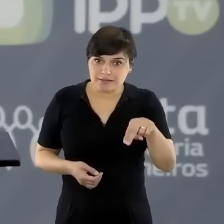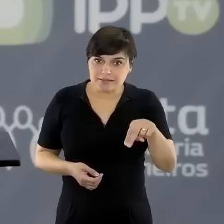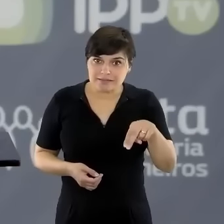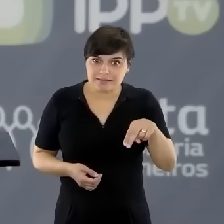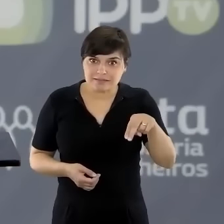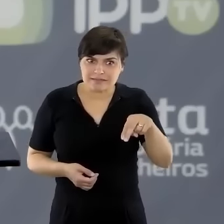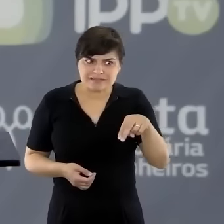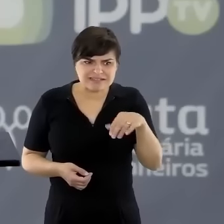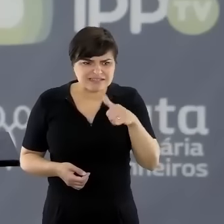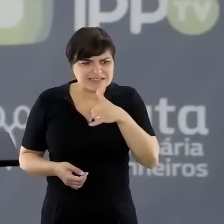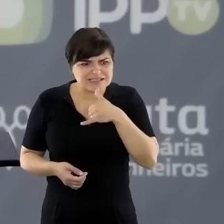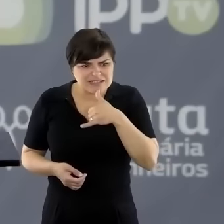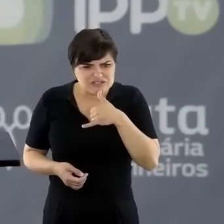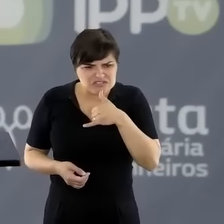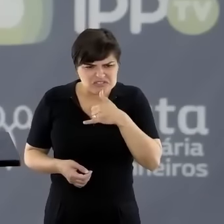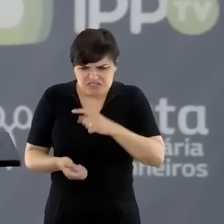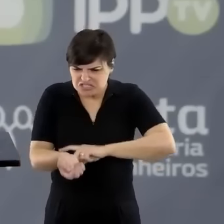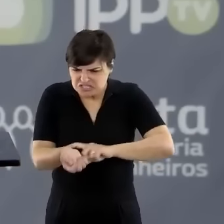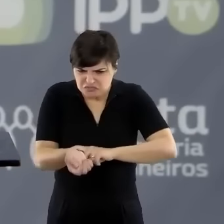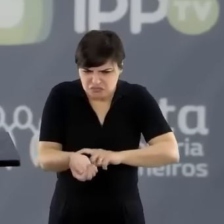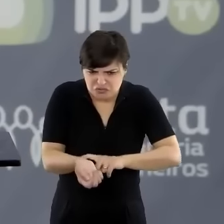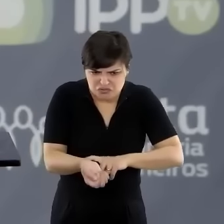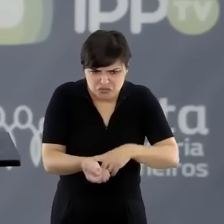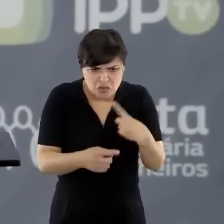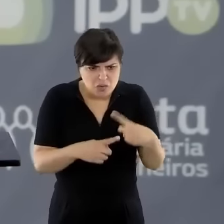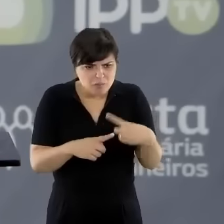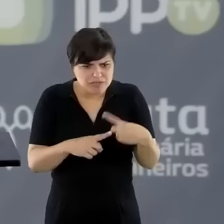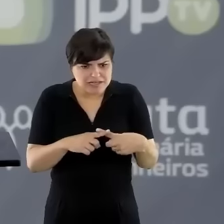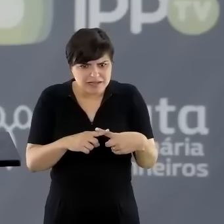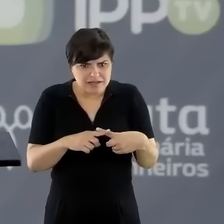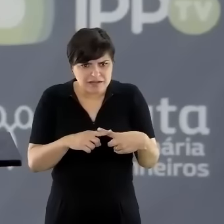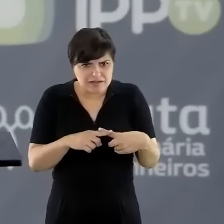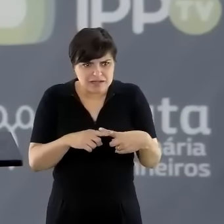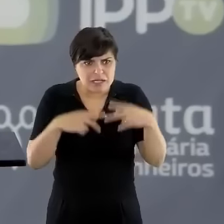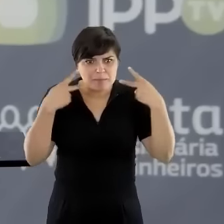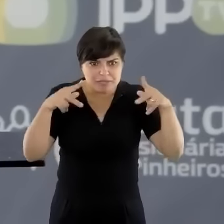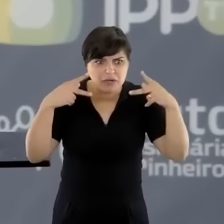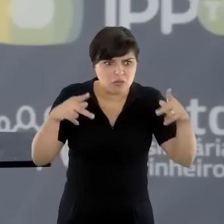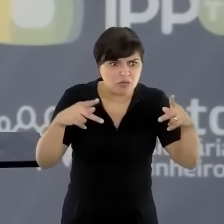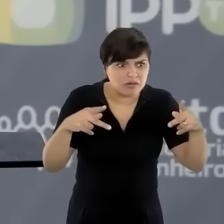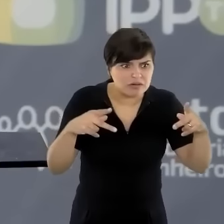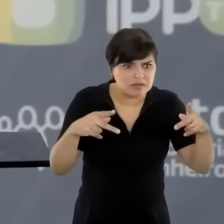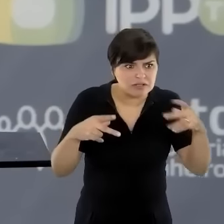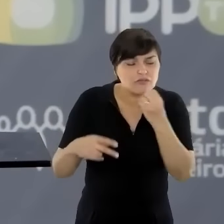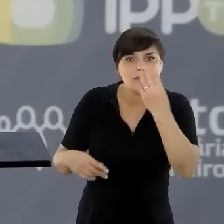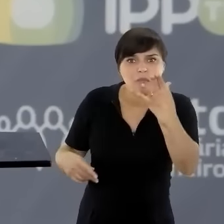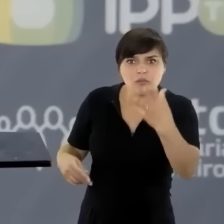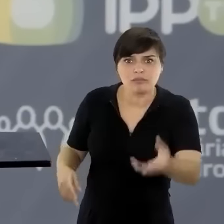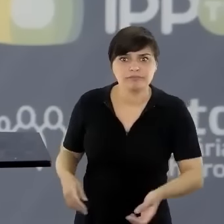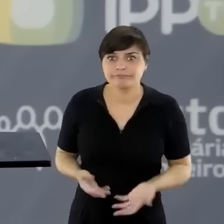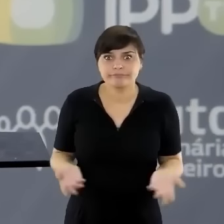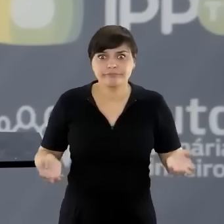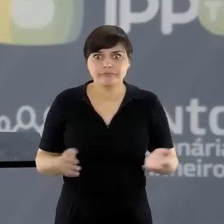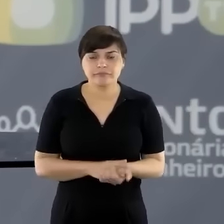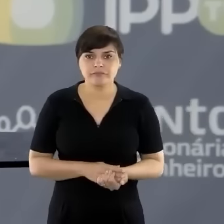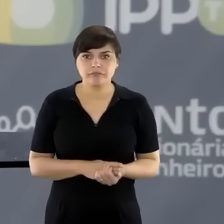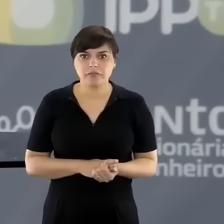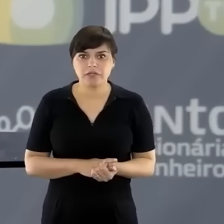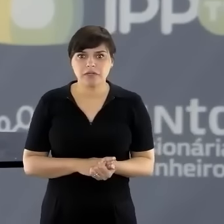mensagem aliás é tão curioso isso irmãos porque não consta a história de nenhum pregador que tivesse o sucesso